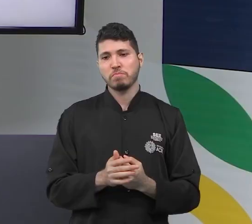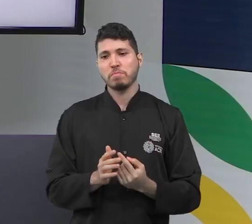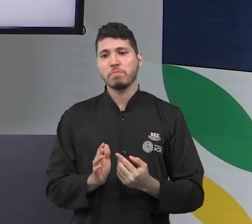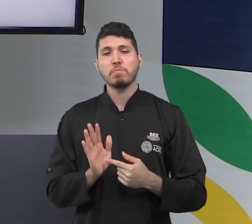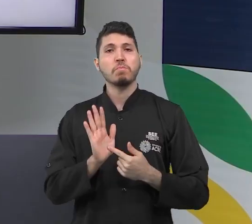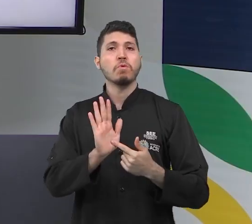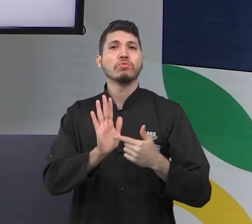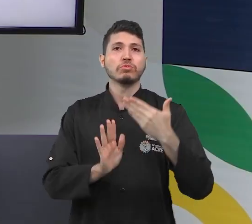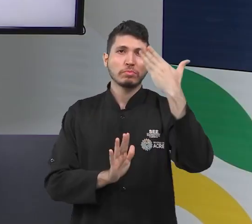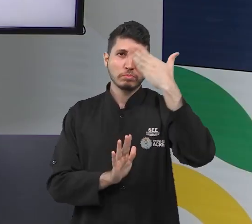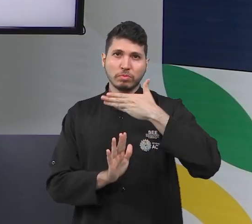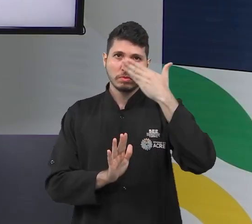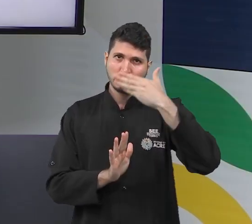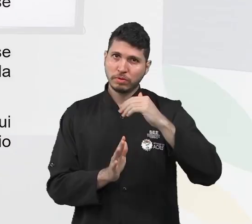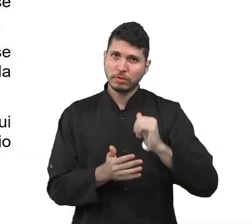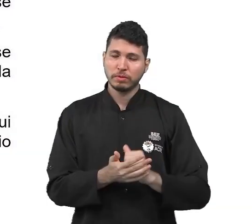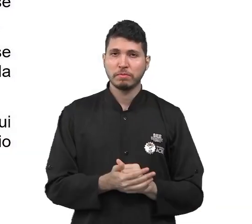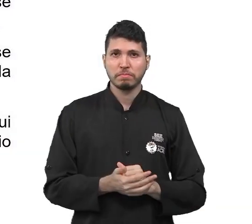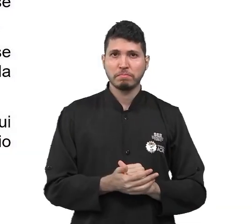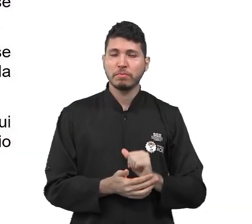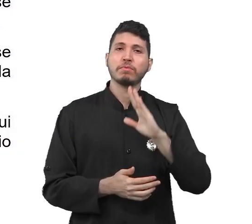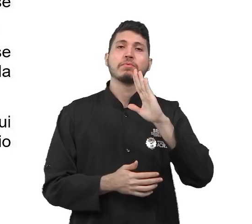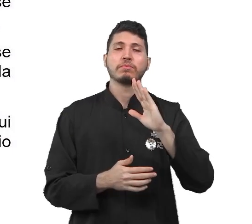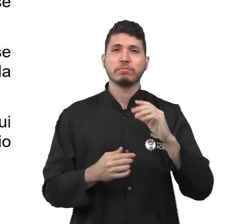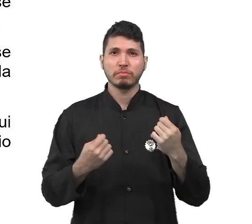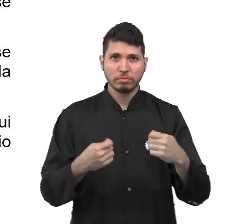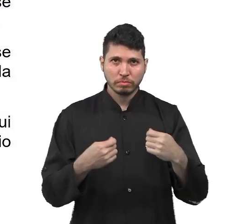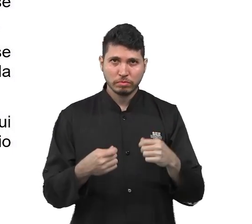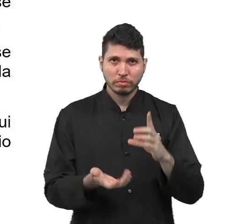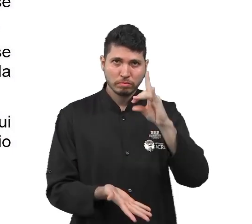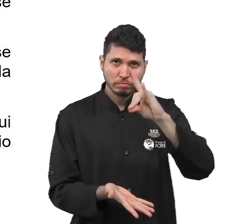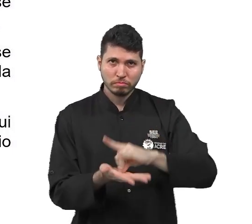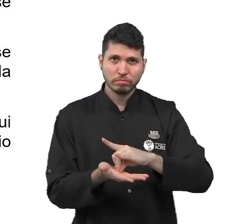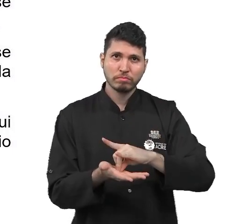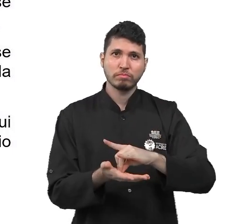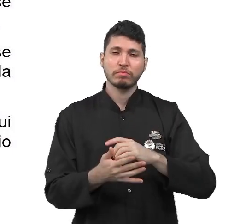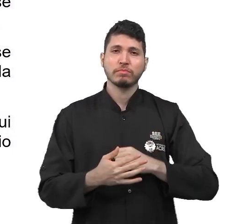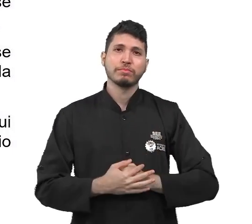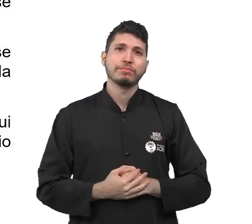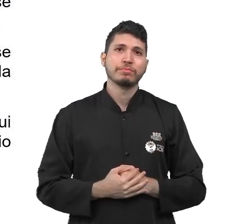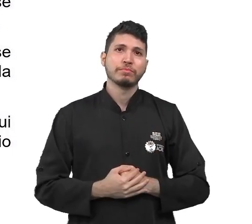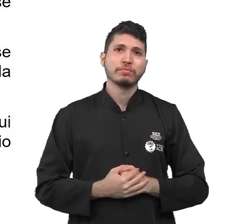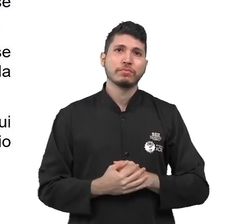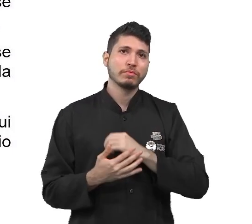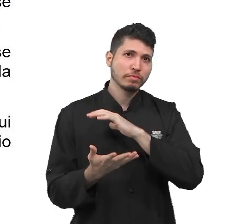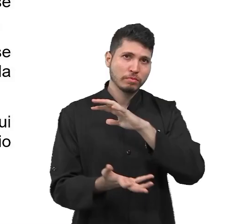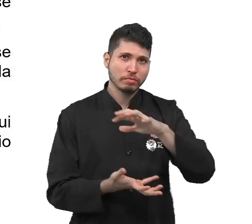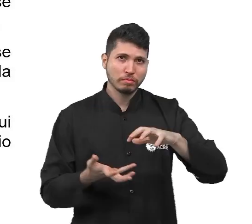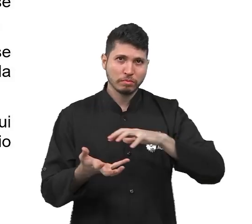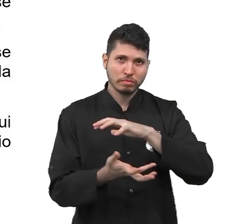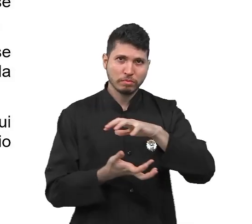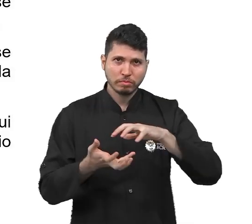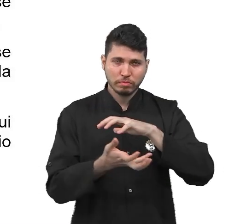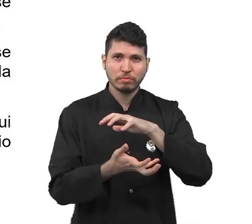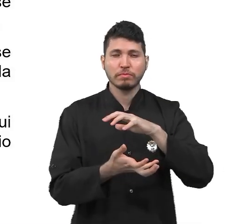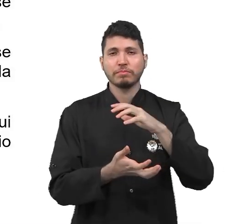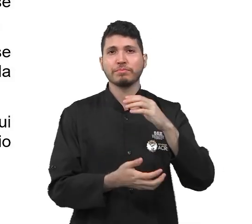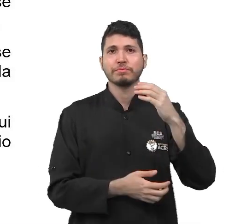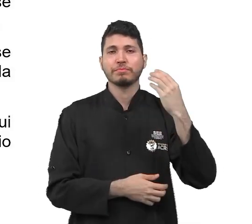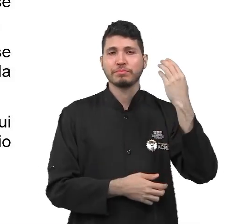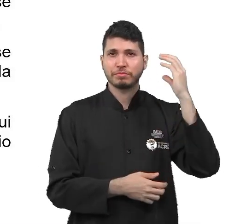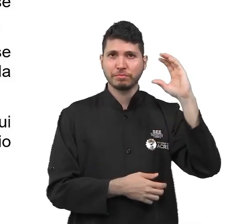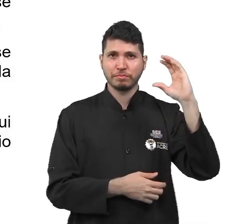ser verdadeira. E nós temos a ideia da revolução científica, encabeçada aí por Thomas